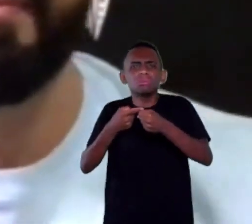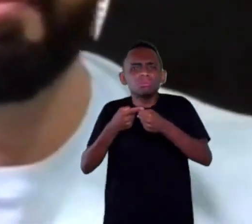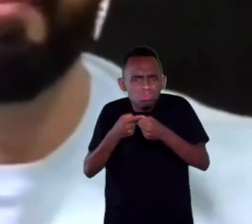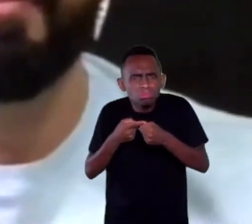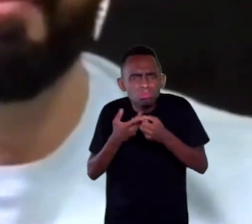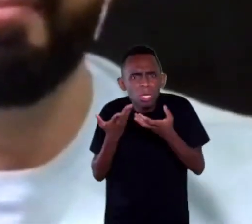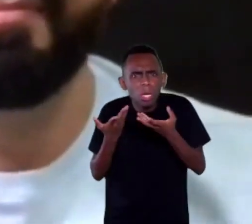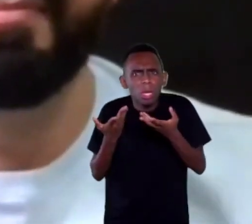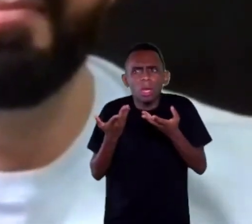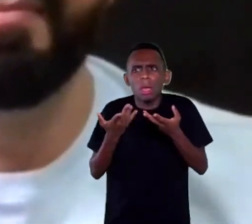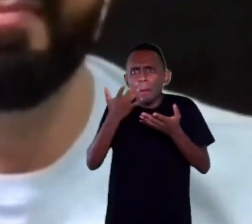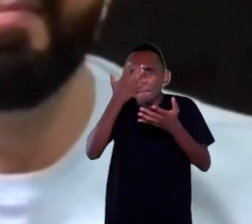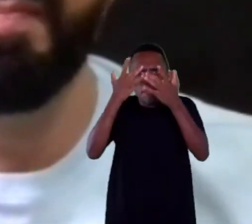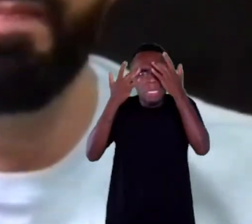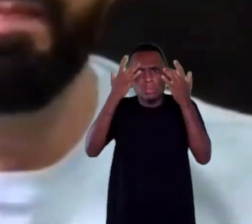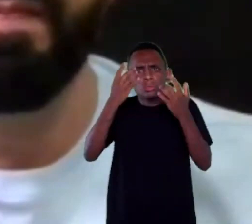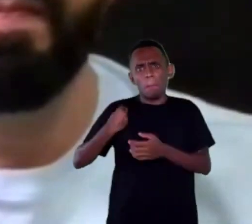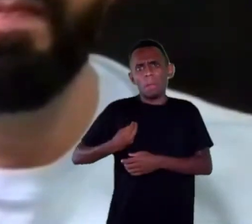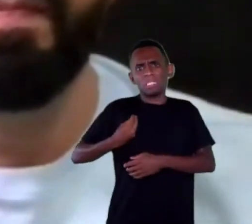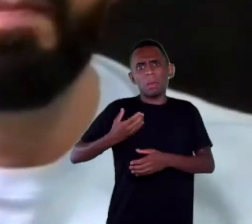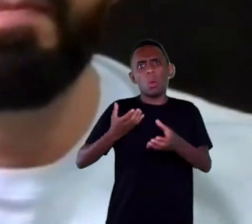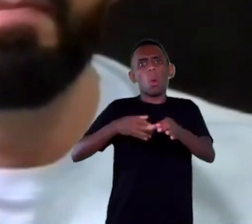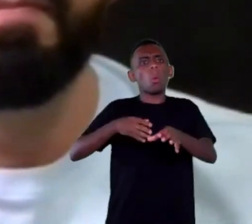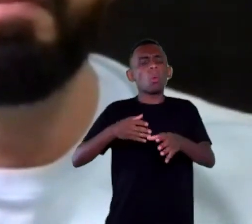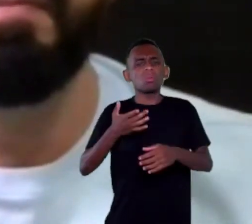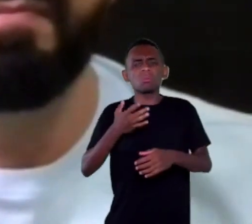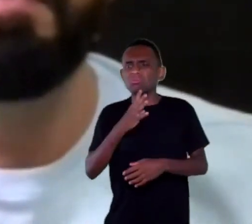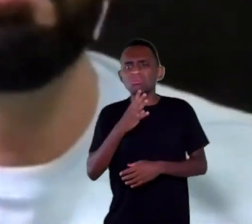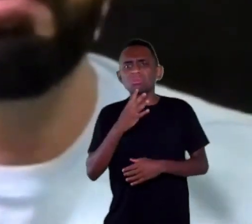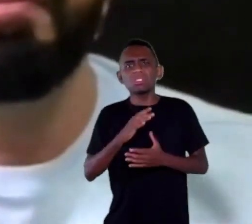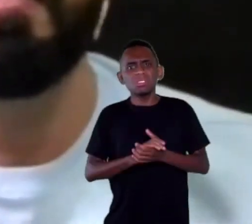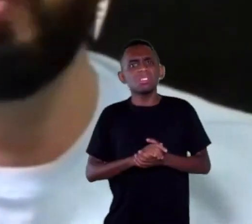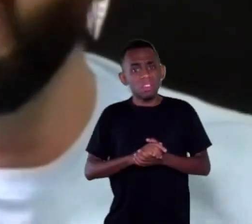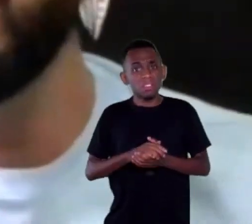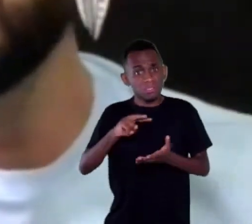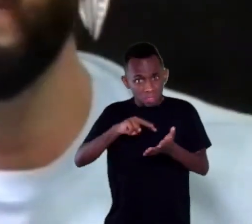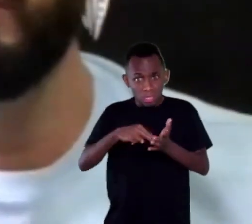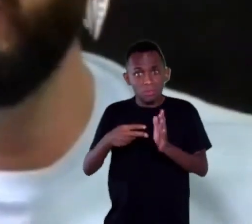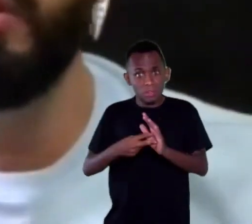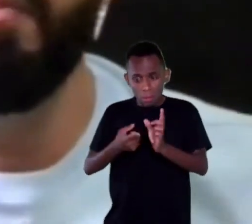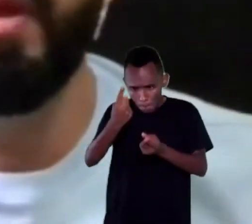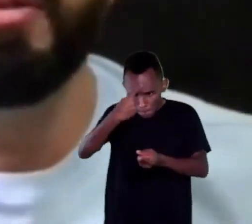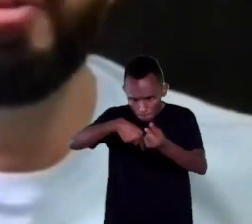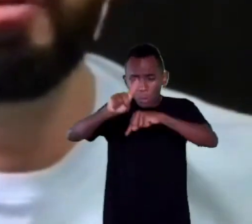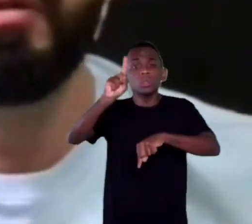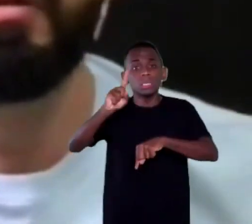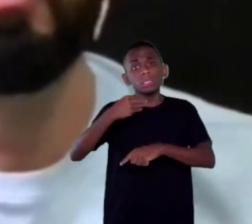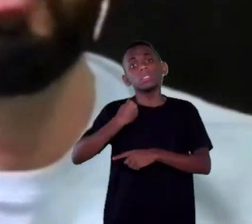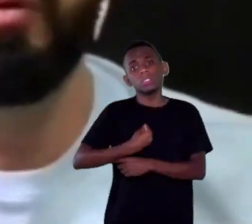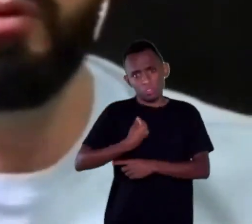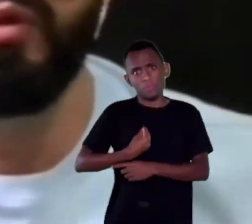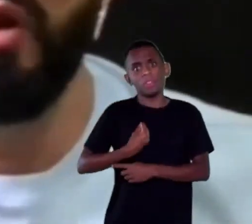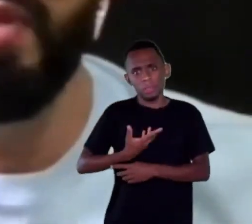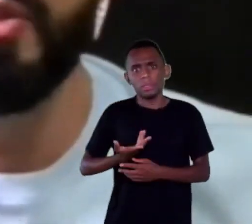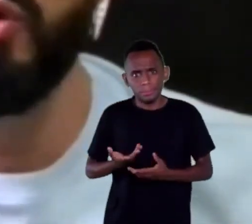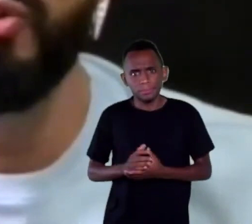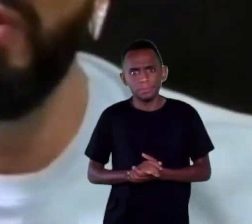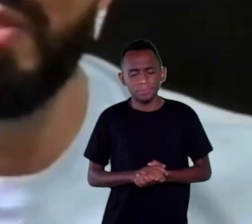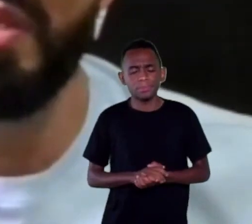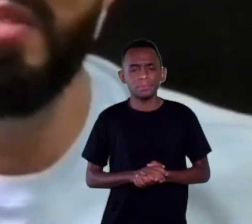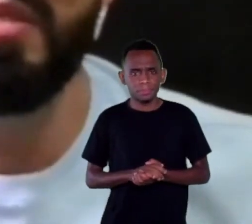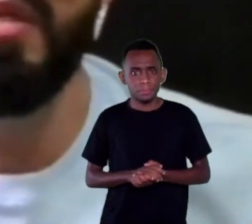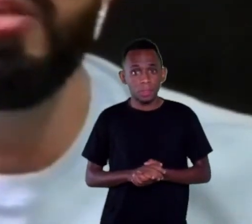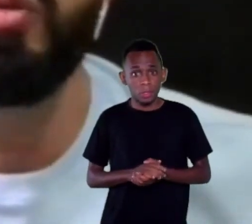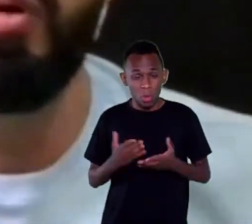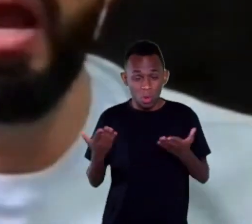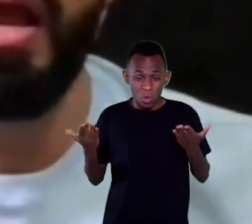envolver tantas pessoas, né? E ser transformador na vida de Nossa, sua, por exemplo, né, que foi. Totalmente. Hoje eu